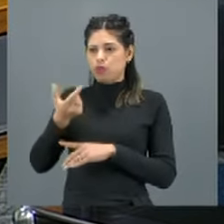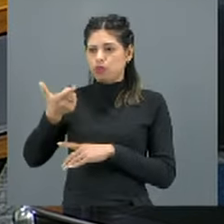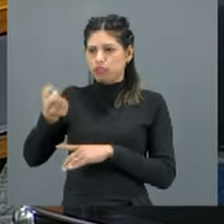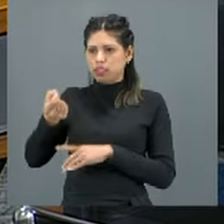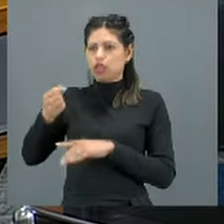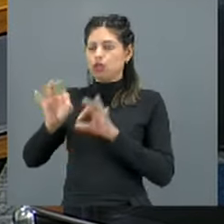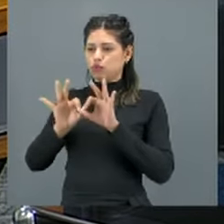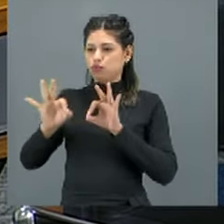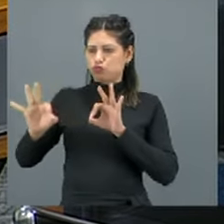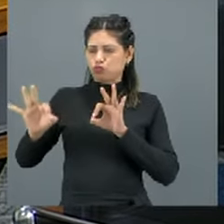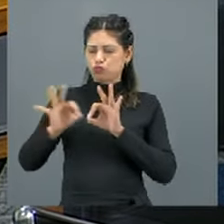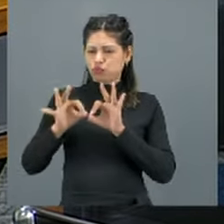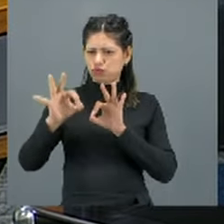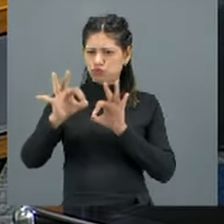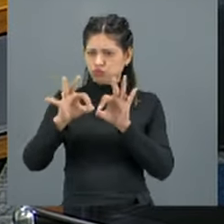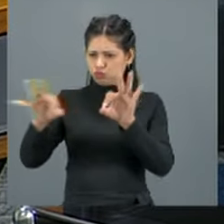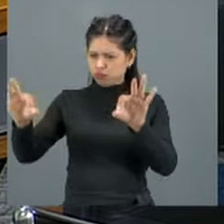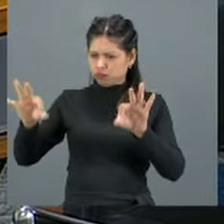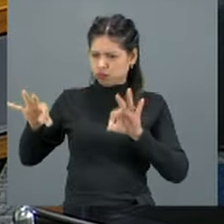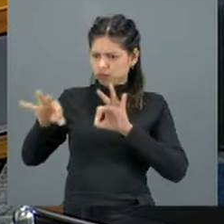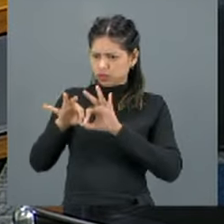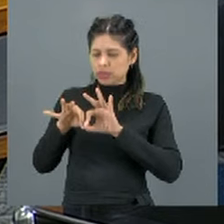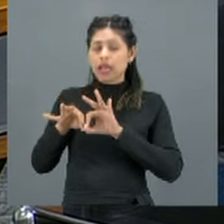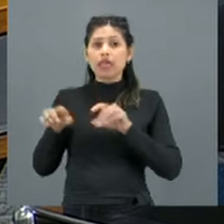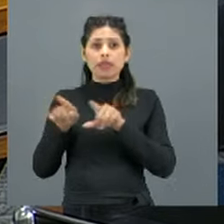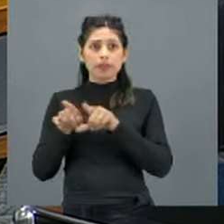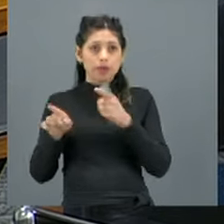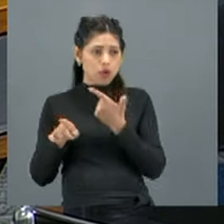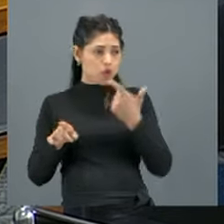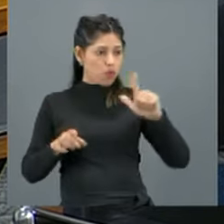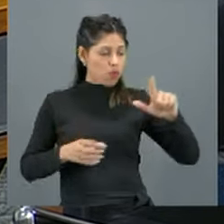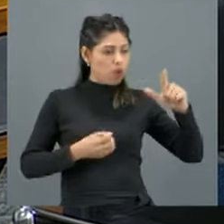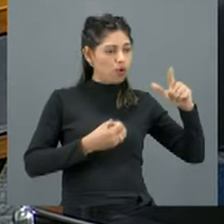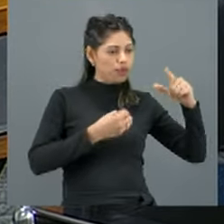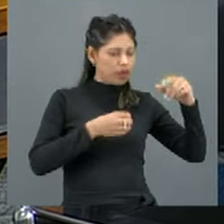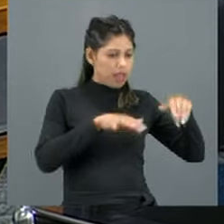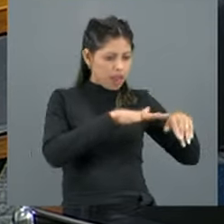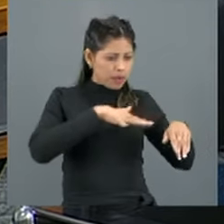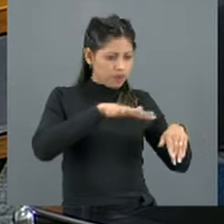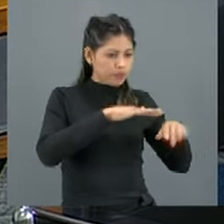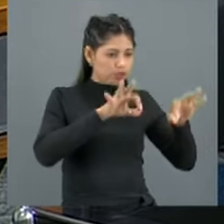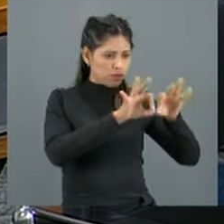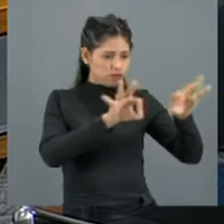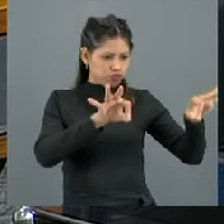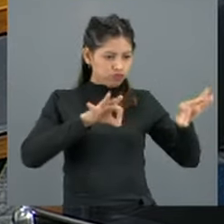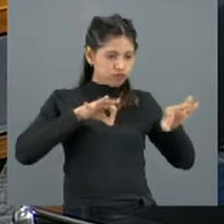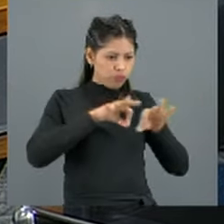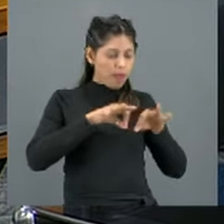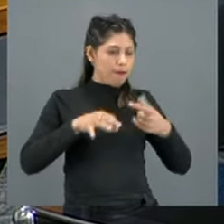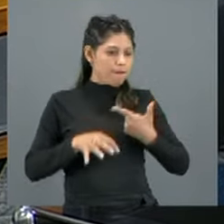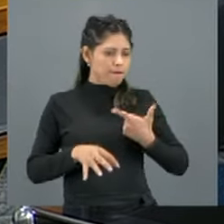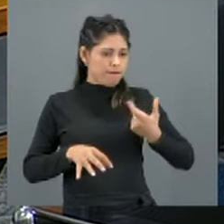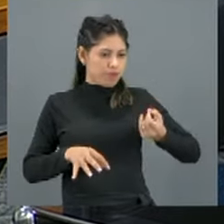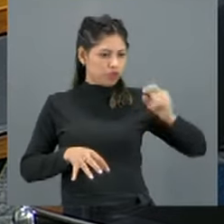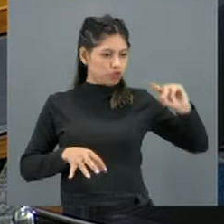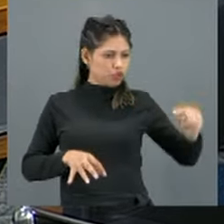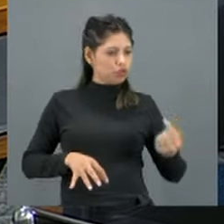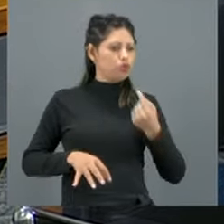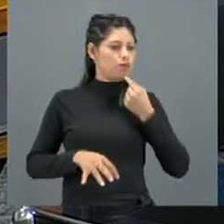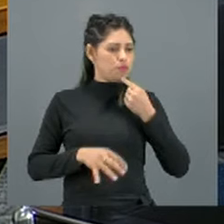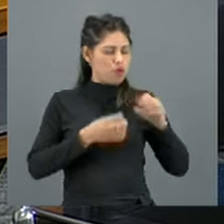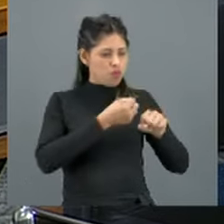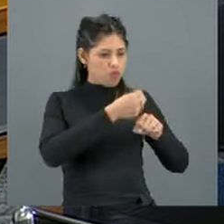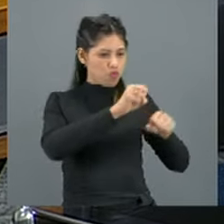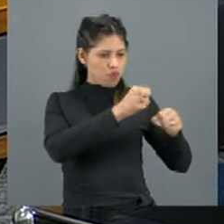produção de 20 mil hectares, que está sendo produzido soja e milho. Isso representa